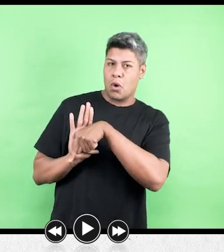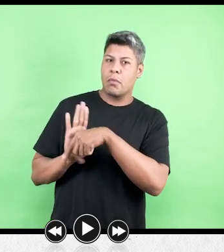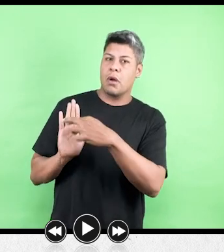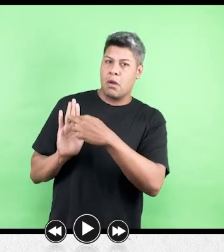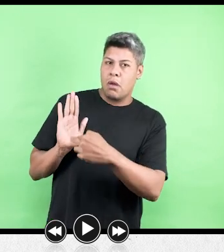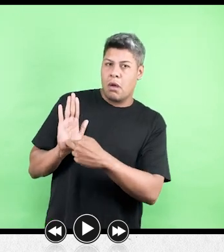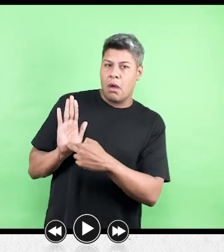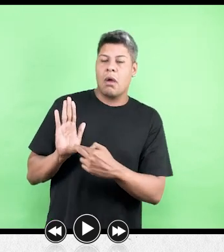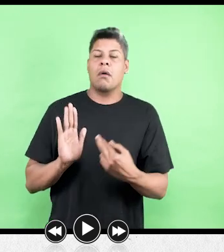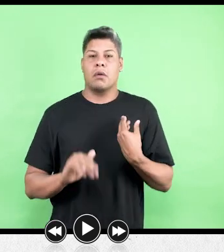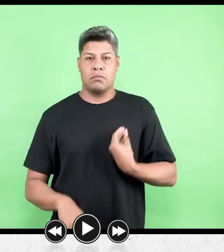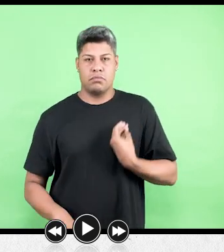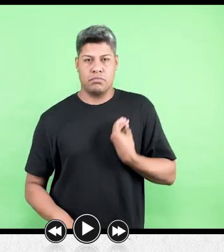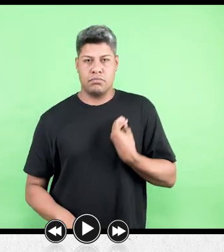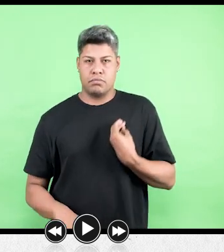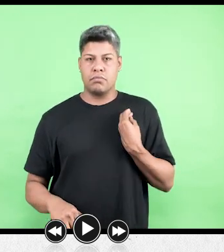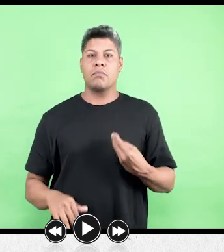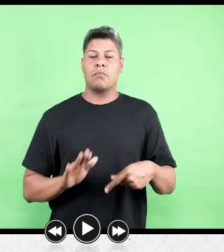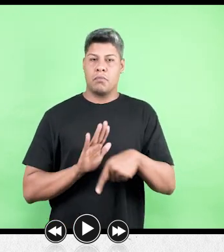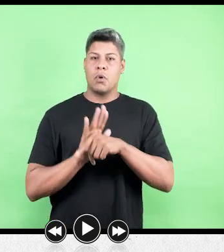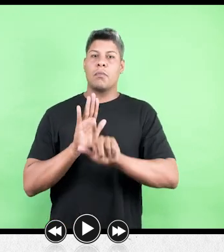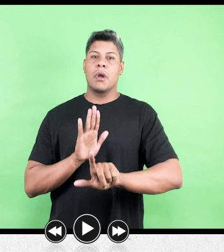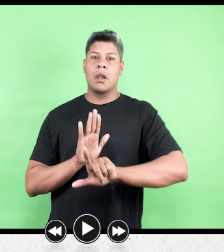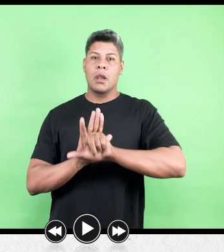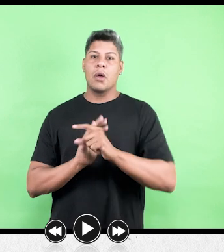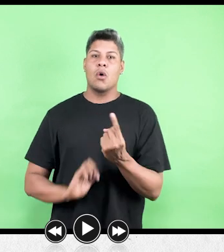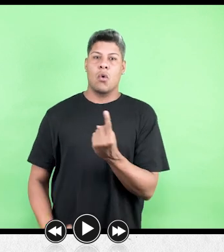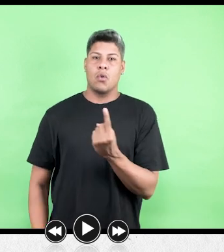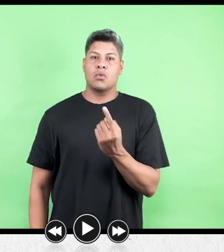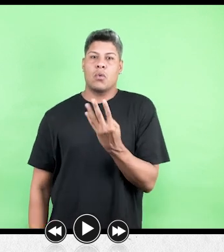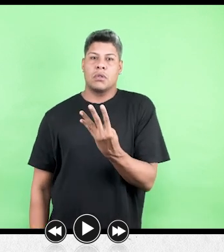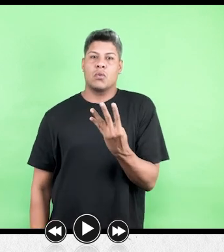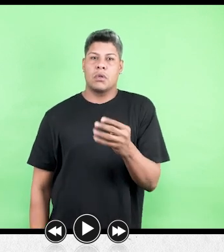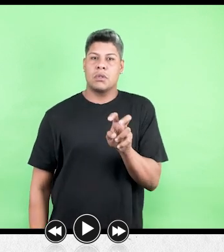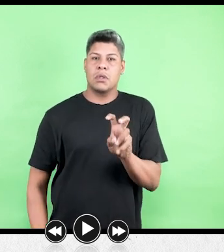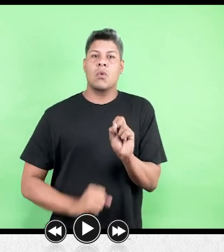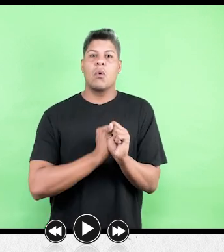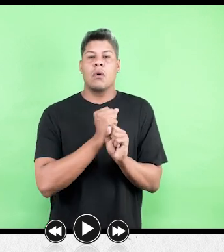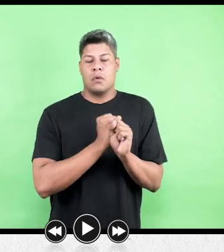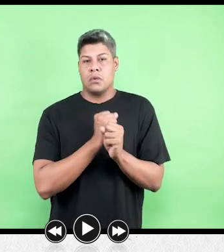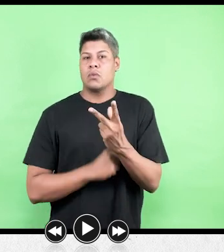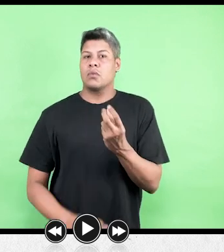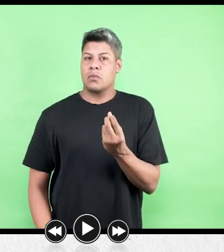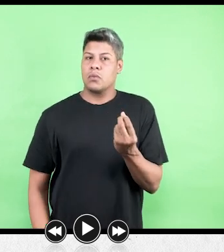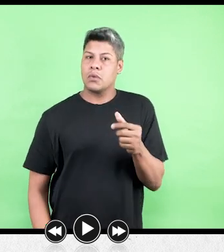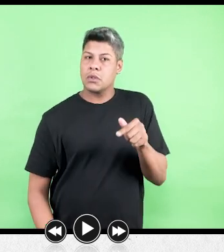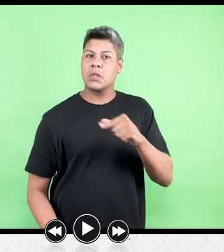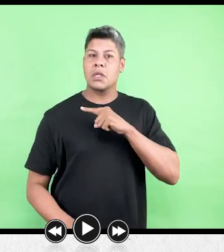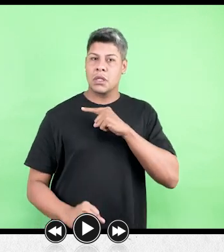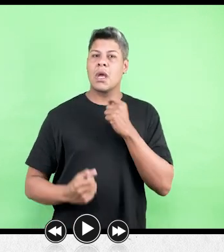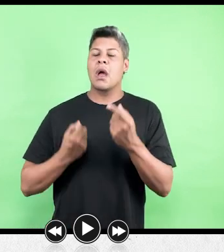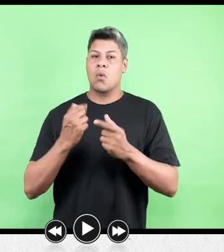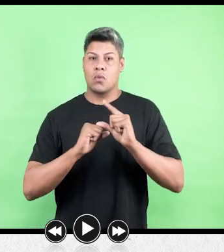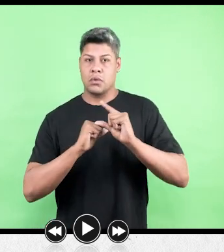de saneamento básico, instituído pela Lei 11.445 no ano de 2007. Aí a gente tem alguns artigos, né,